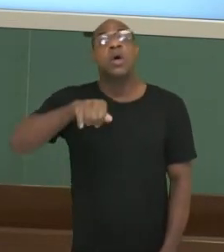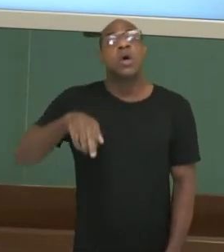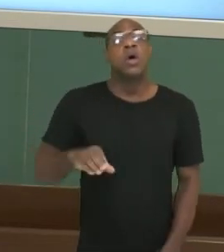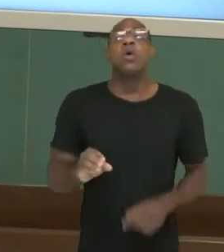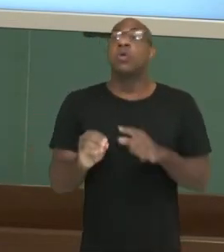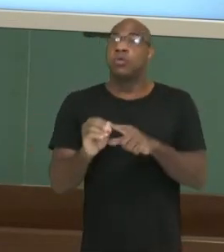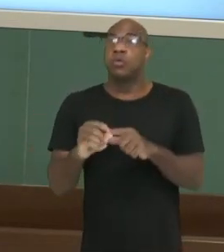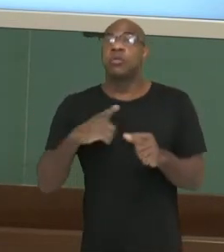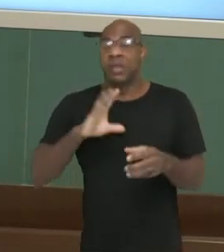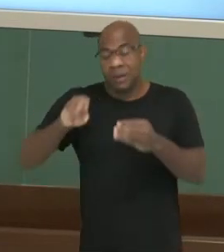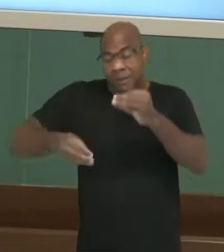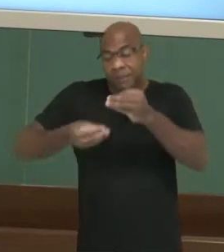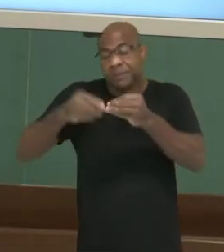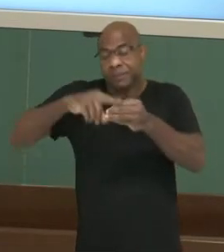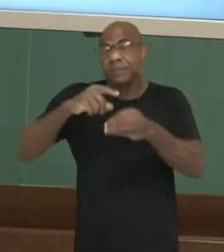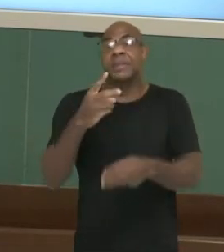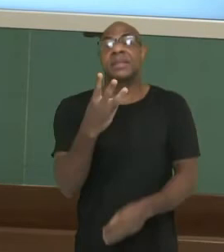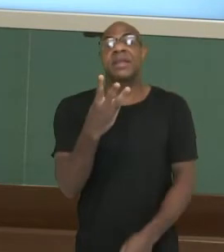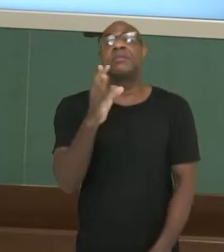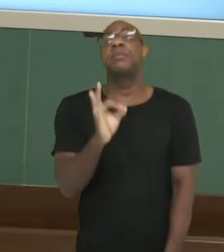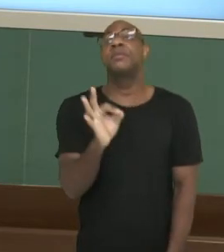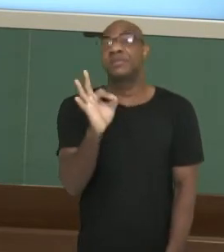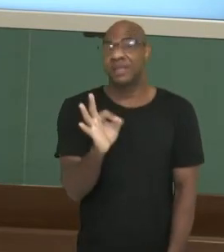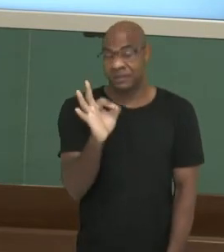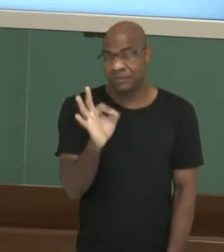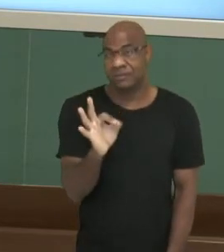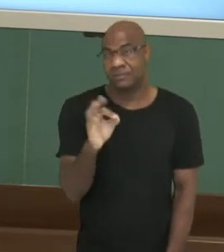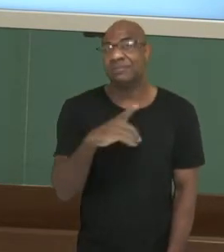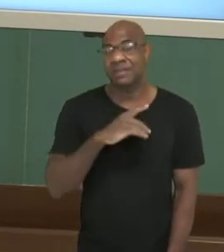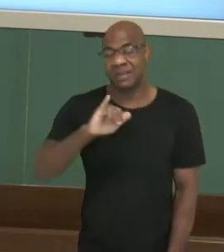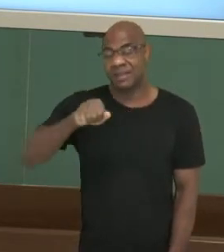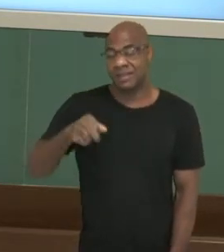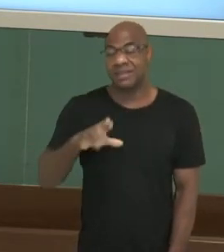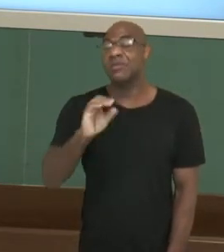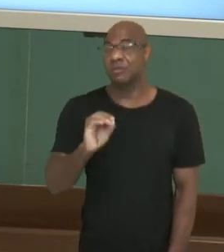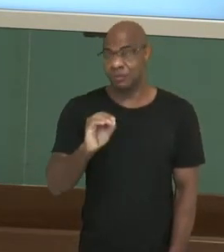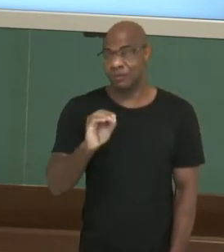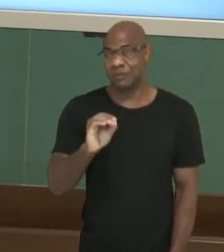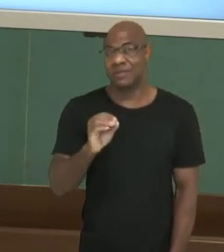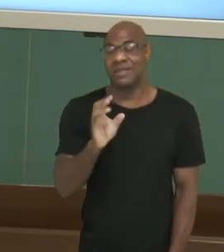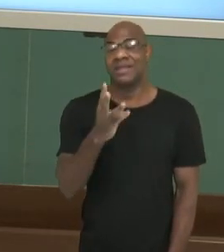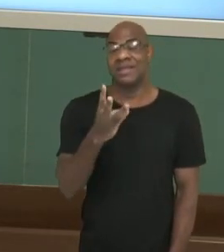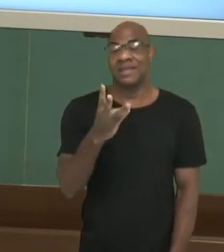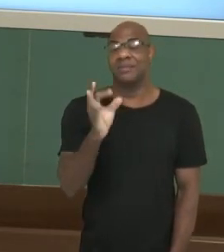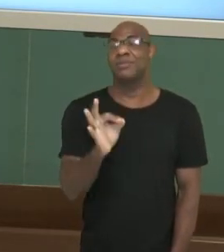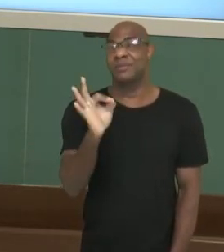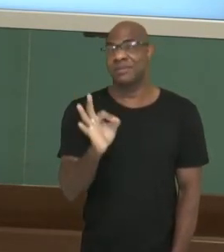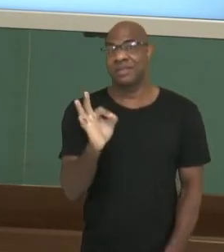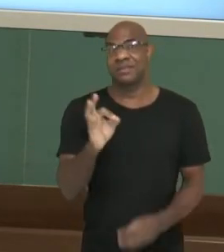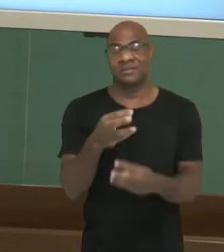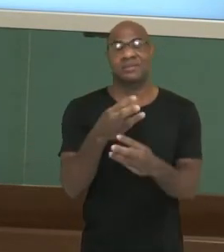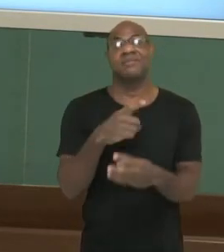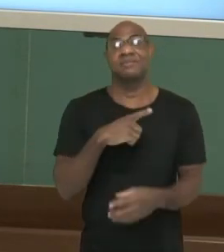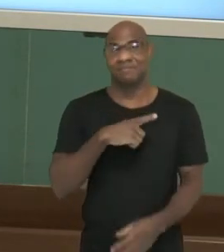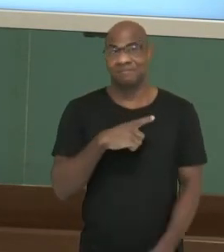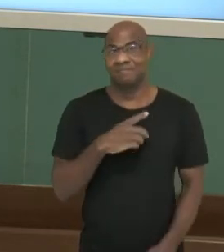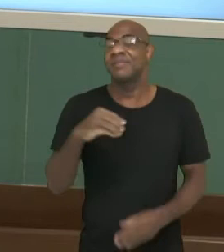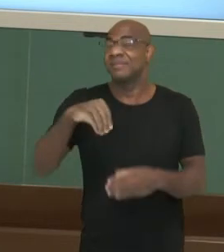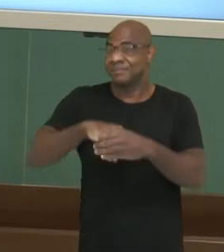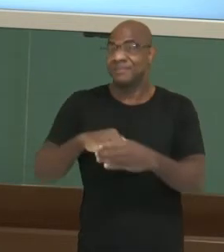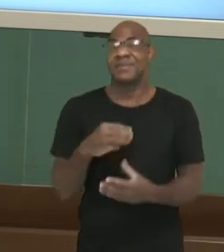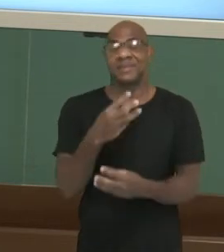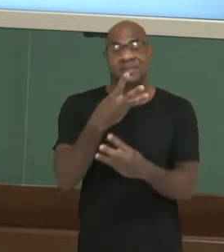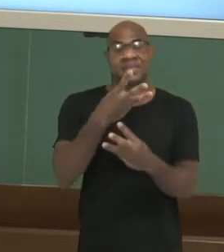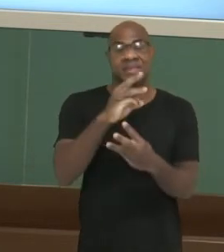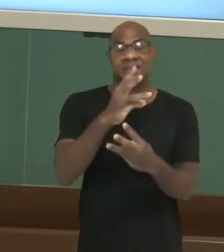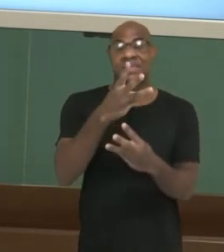eram de 3% ao mês. Então tinha juro, sim, naquela compra. 3 vezes de 900, tinha juro de